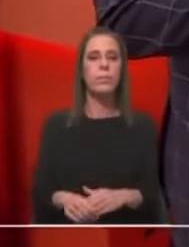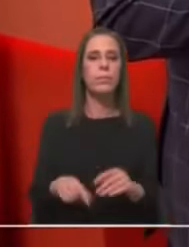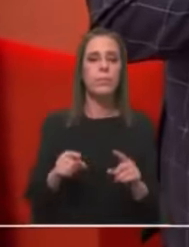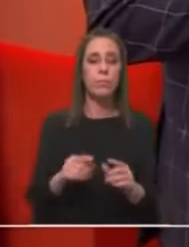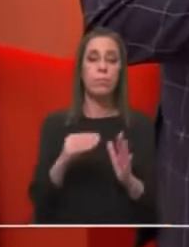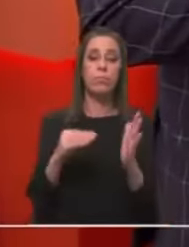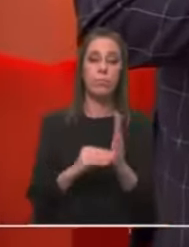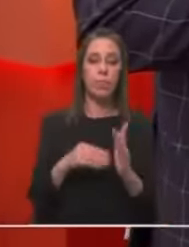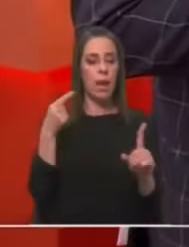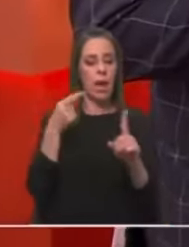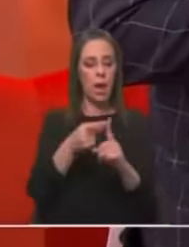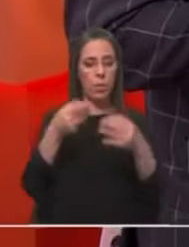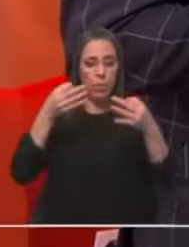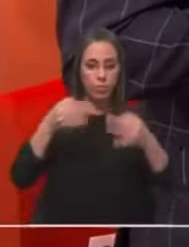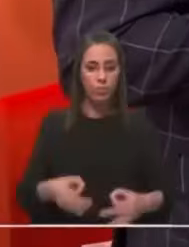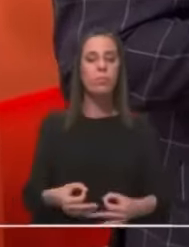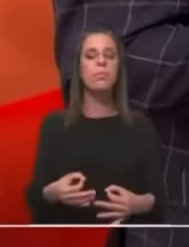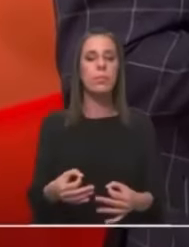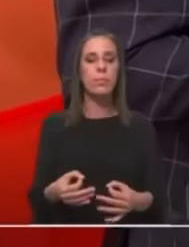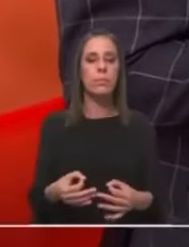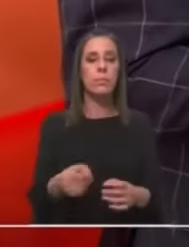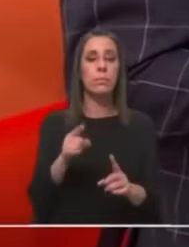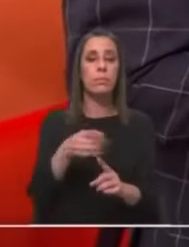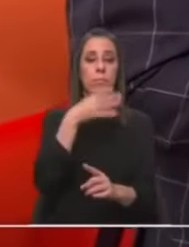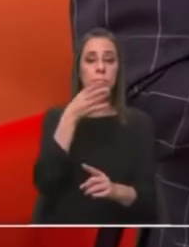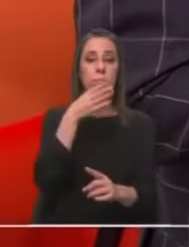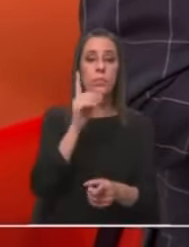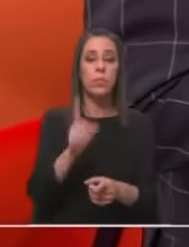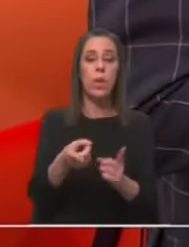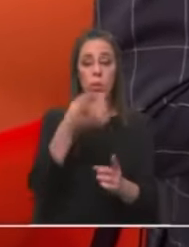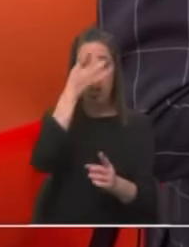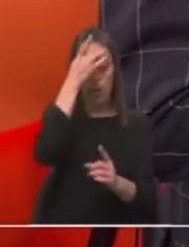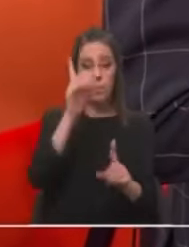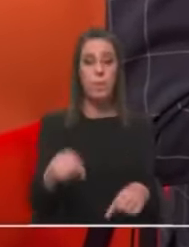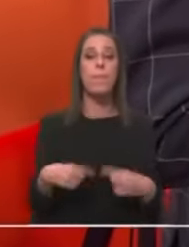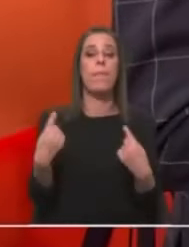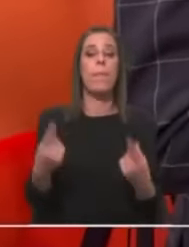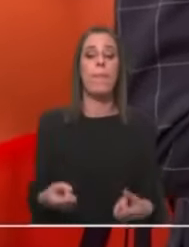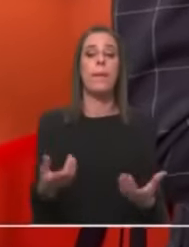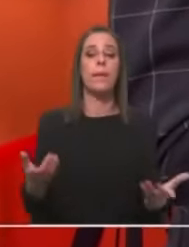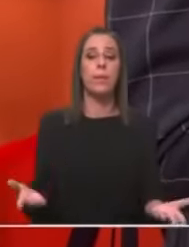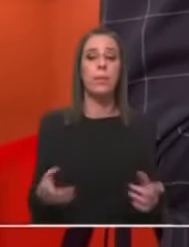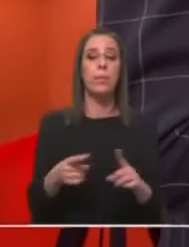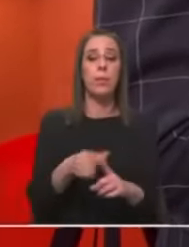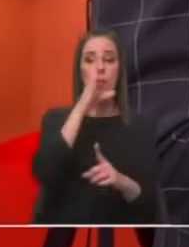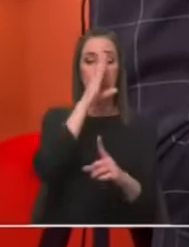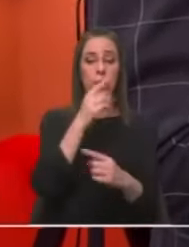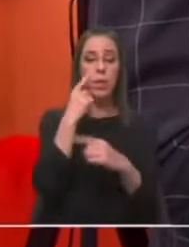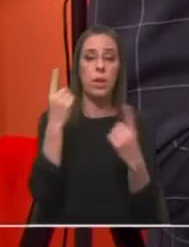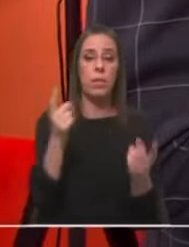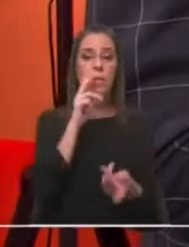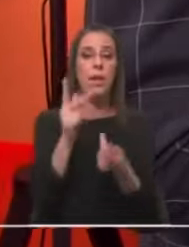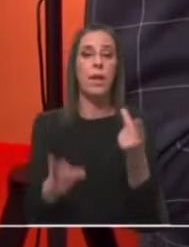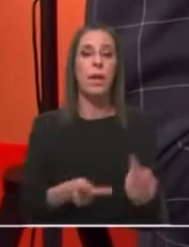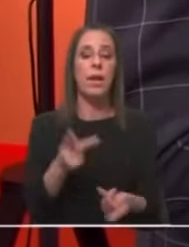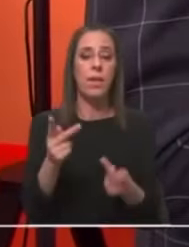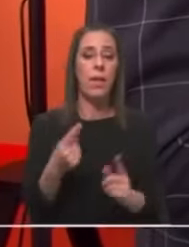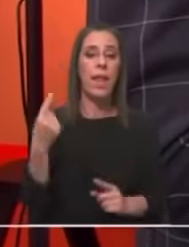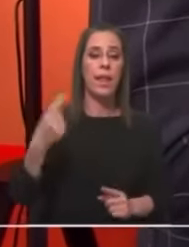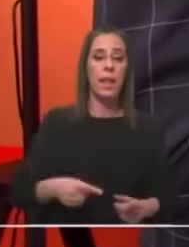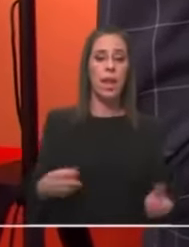ser constituído arguído, vai falar de sua justiça, vai dizer de sua opinião e depois aí é que o Ministério Público vai avaliar se deve